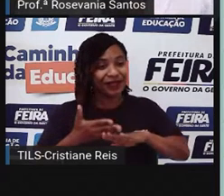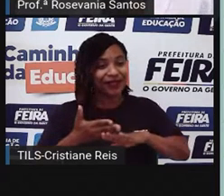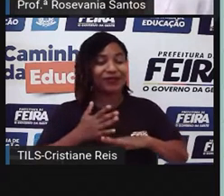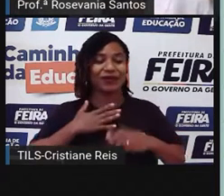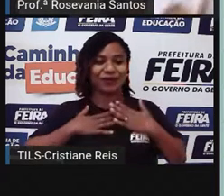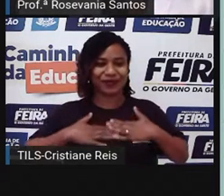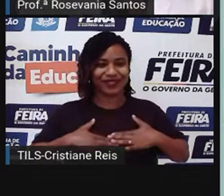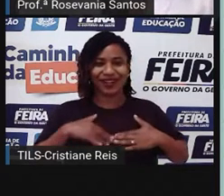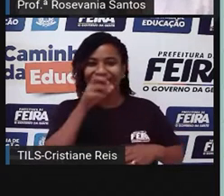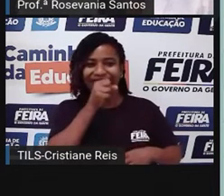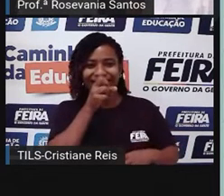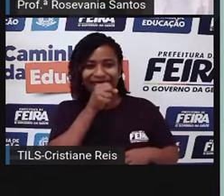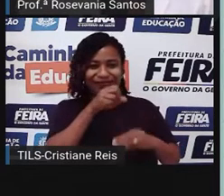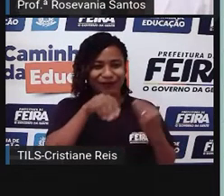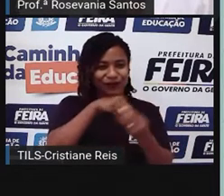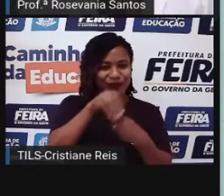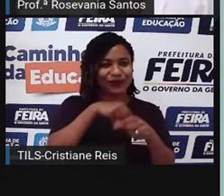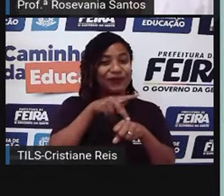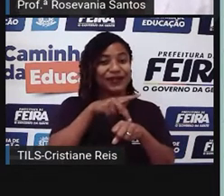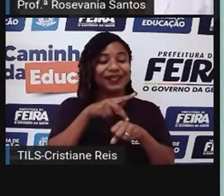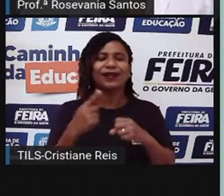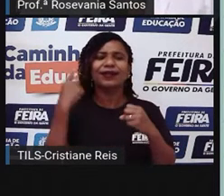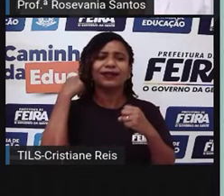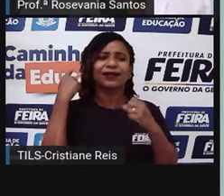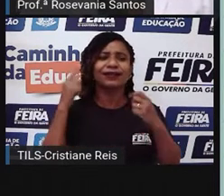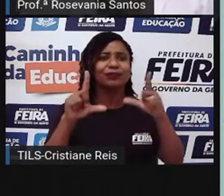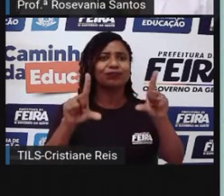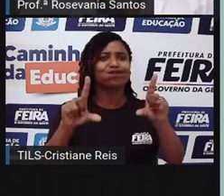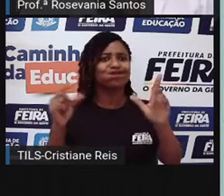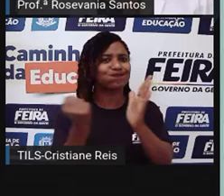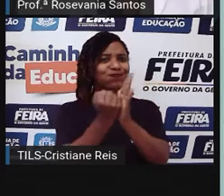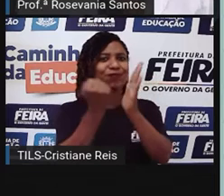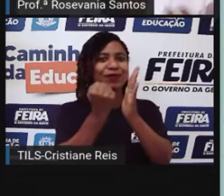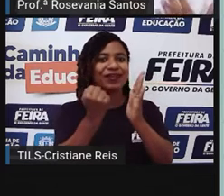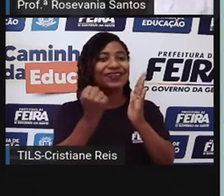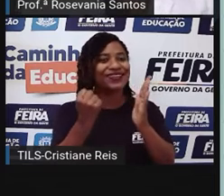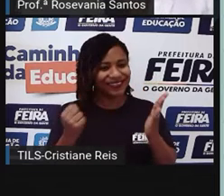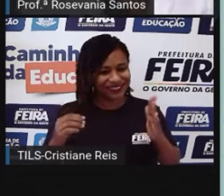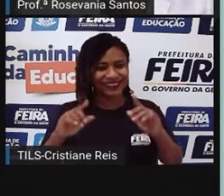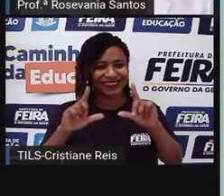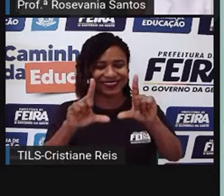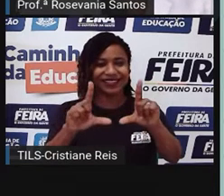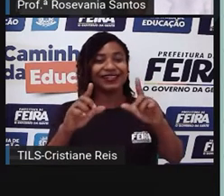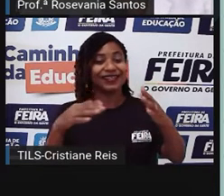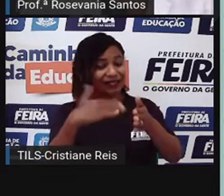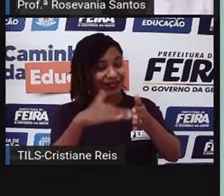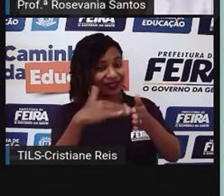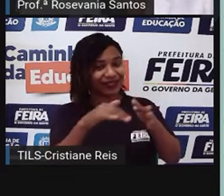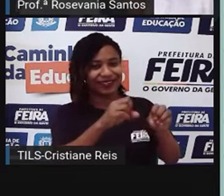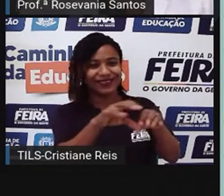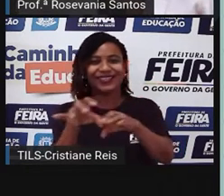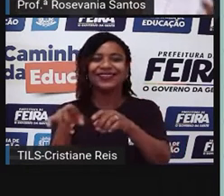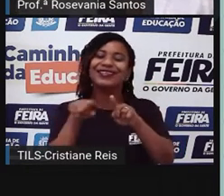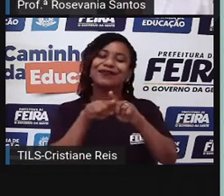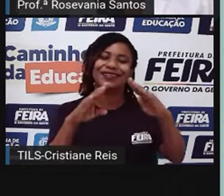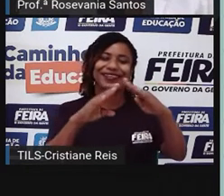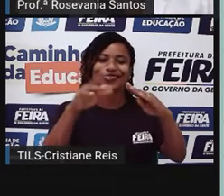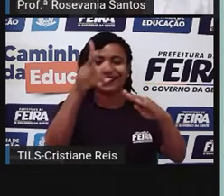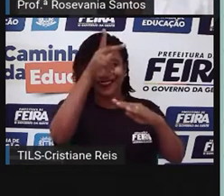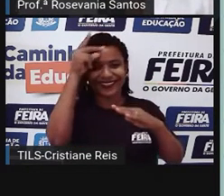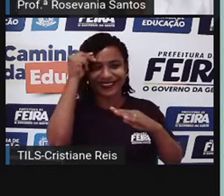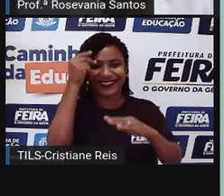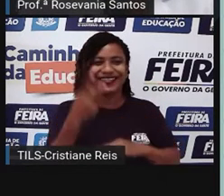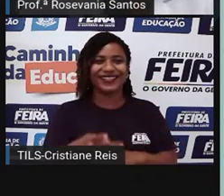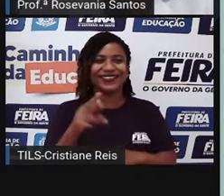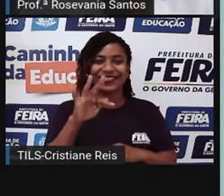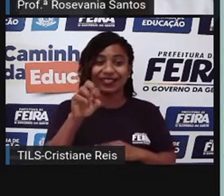laranja. Atrás de mim tem a logomarca, né, da Secretaria de Educação do município, né, da Prefeitura Municipal de Feira de Santana, com aquela